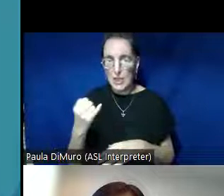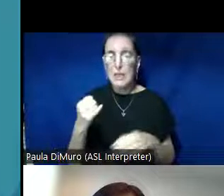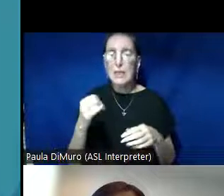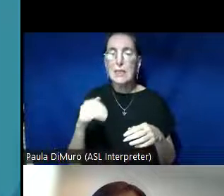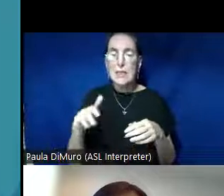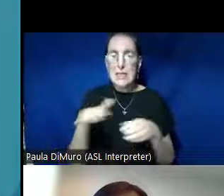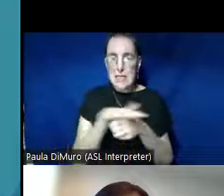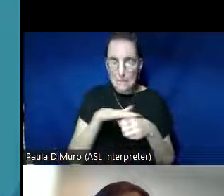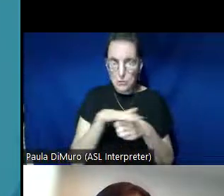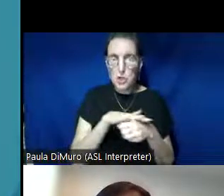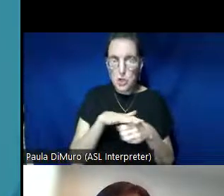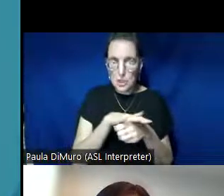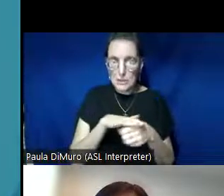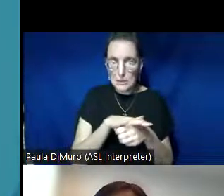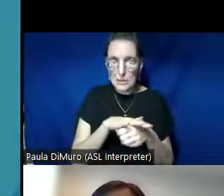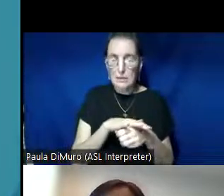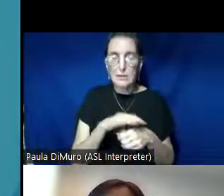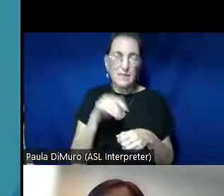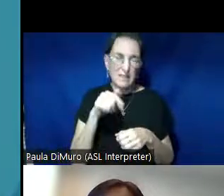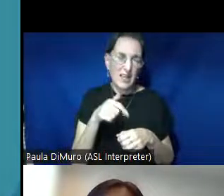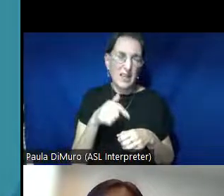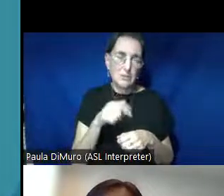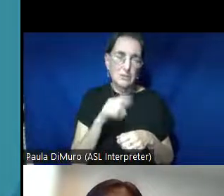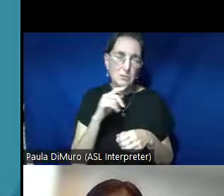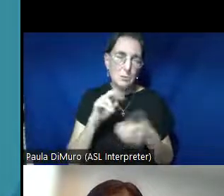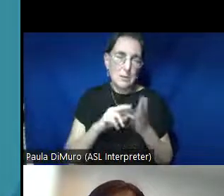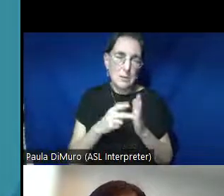de impacto ambiental dos projetos propostos.